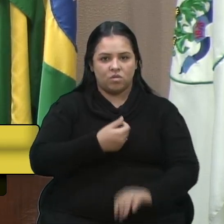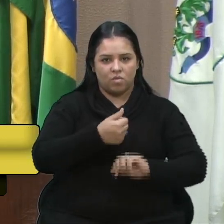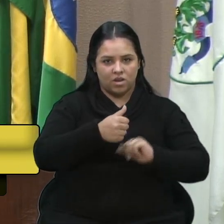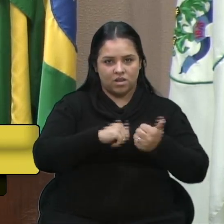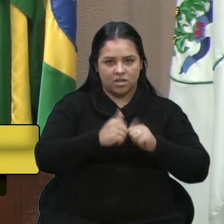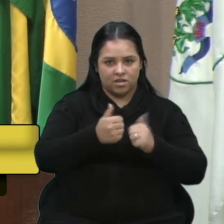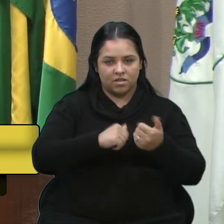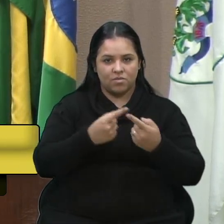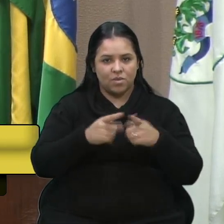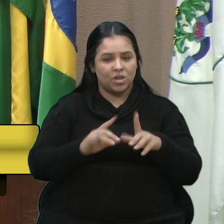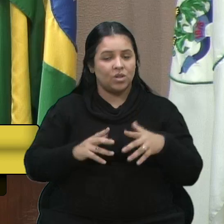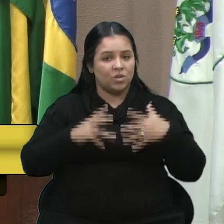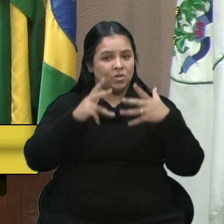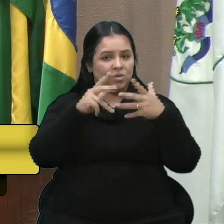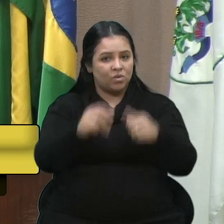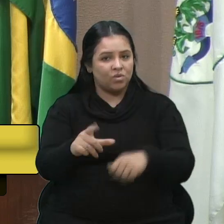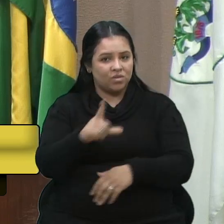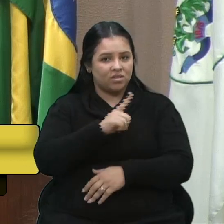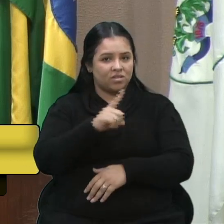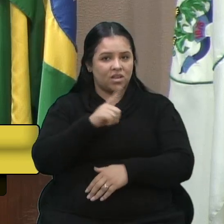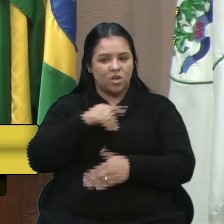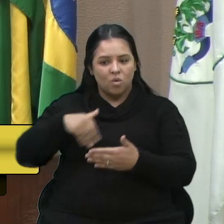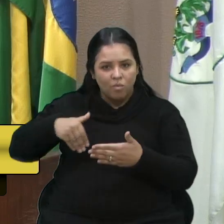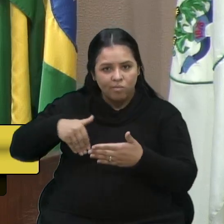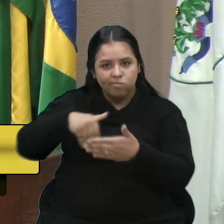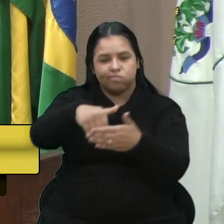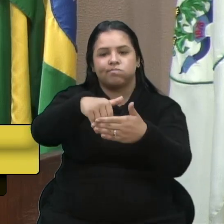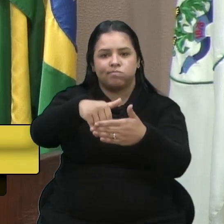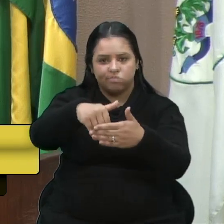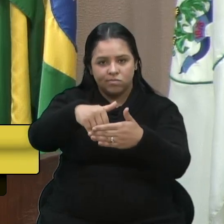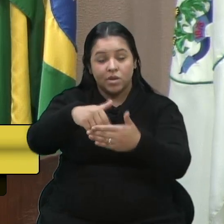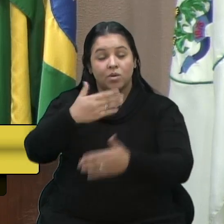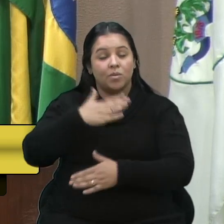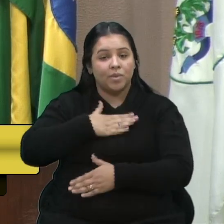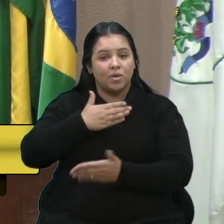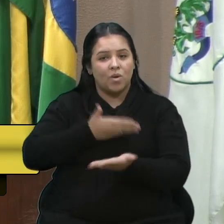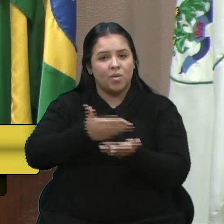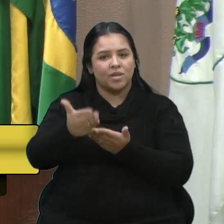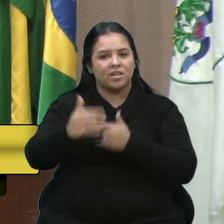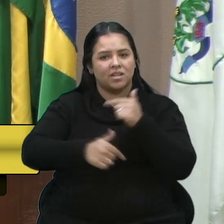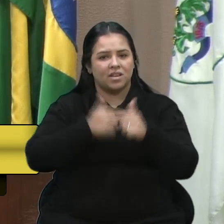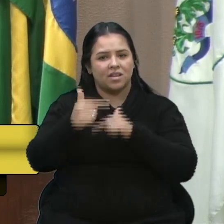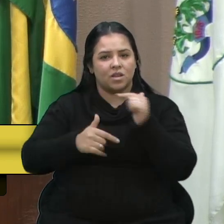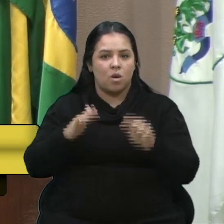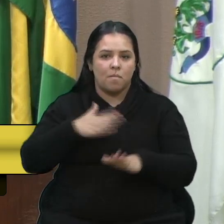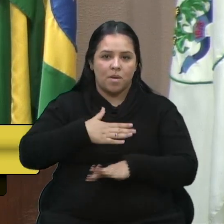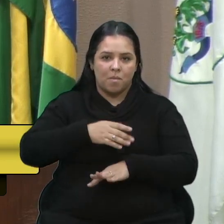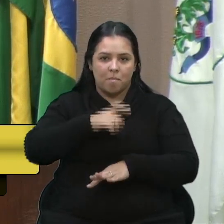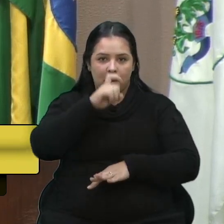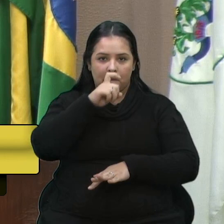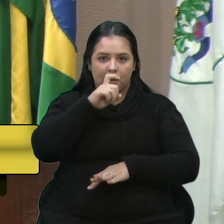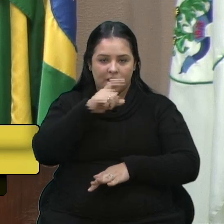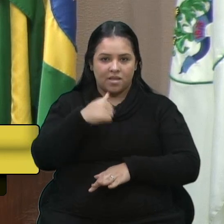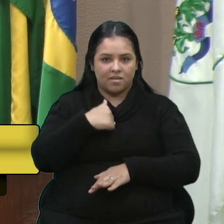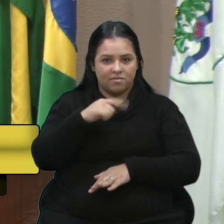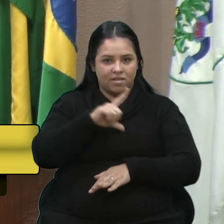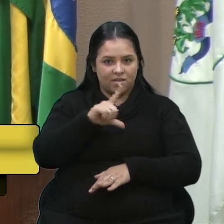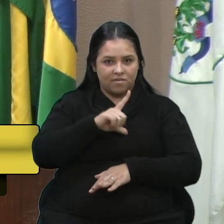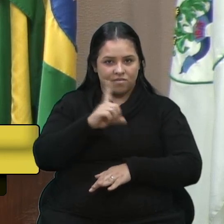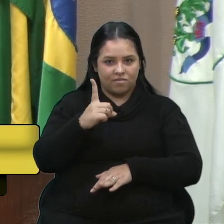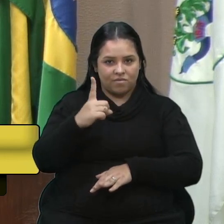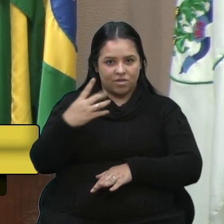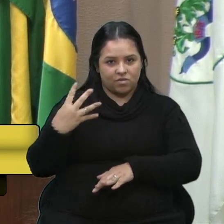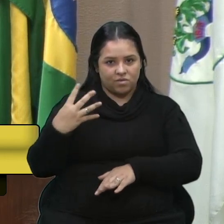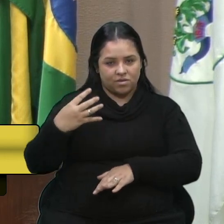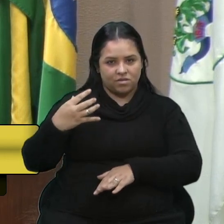Só que todo mundo aqui teve seu pontapé inicial. O meu pontapé inicial foi trabalhar com o meu pai, quando eu tinha 14 anos e cortava